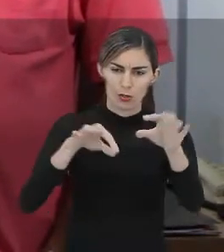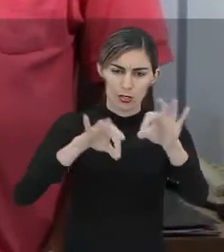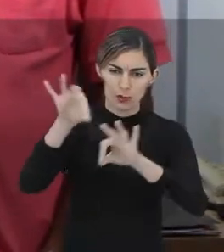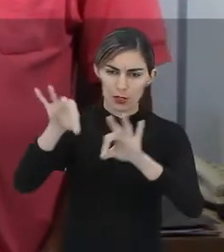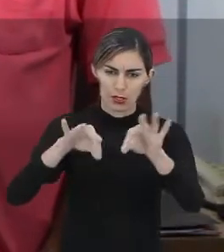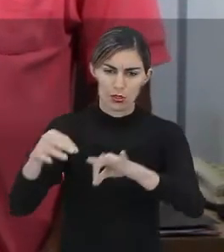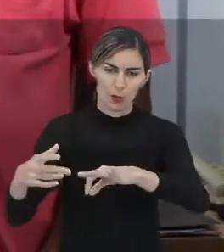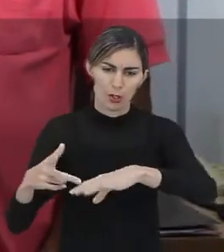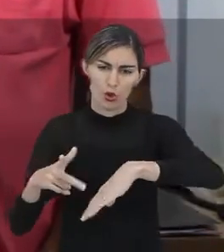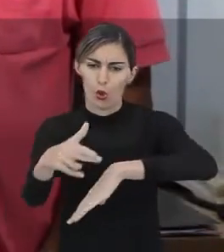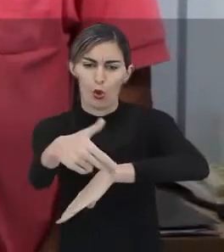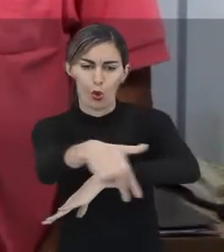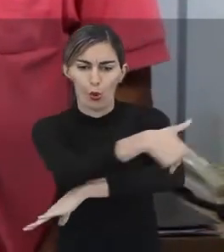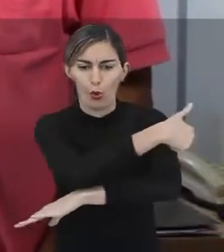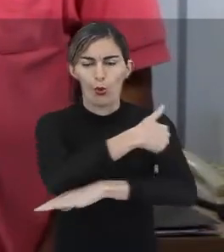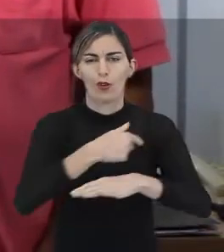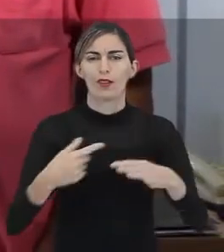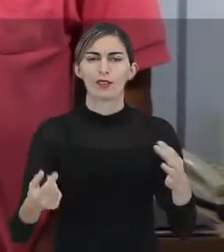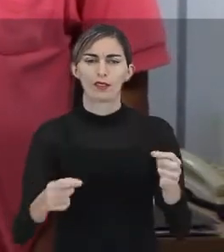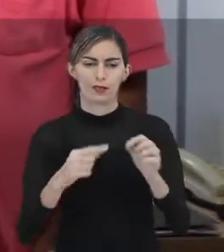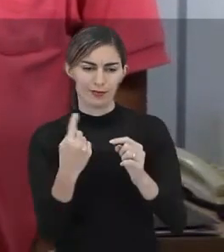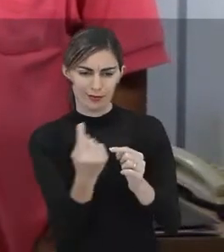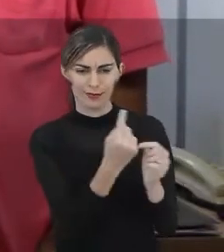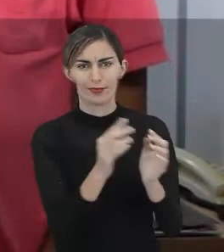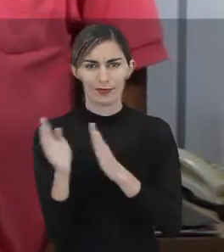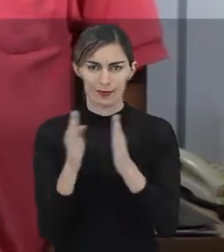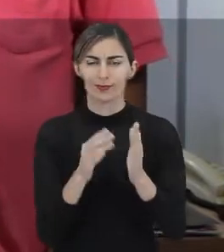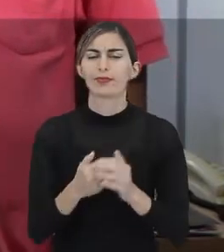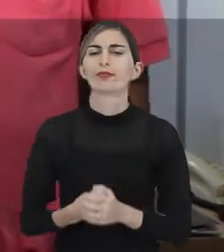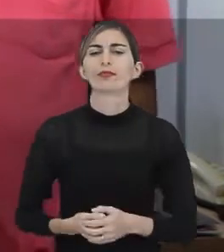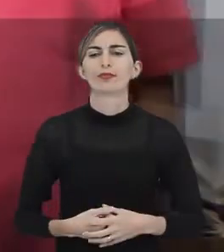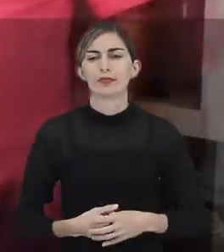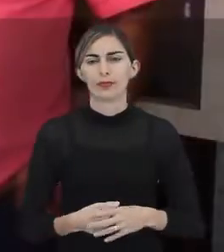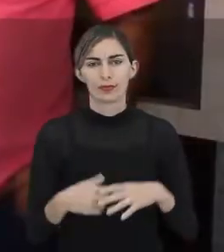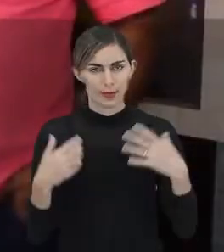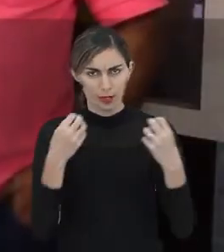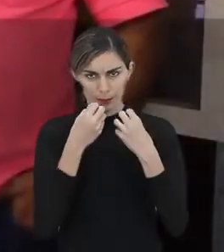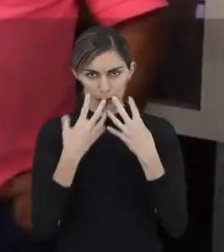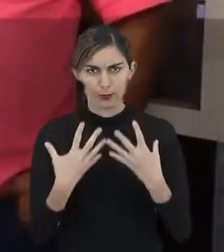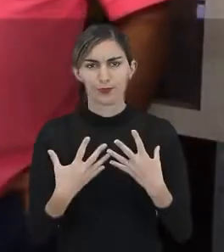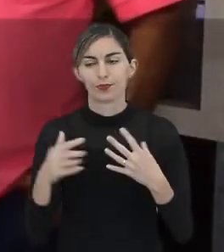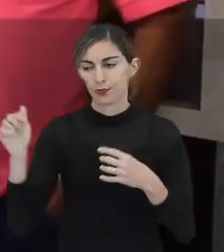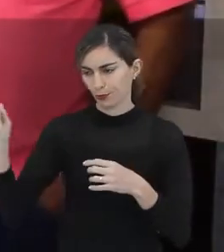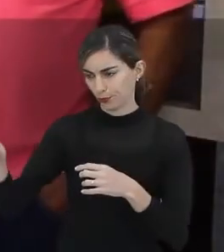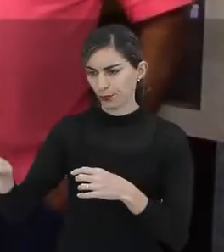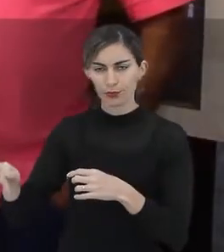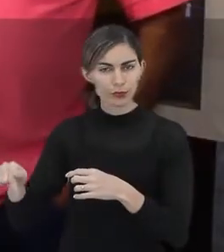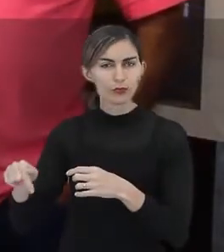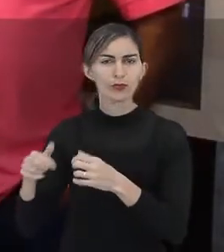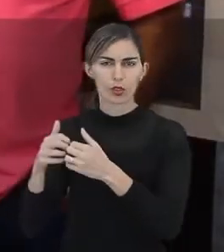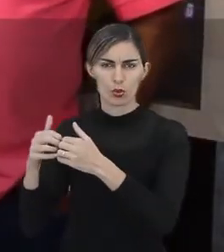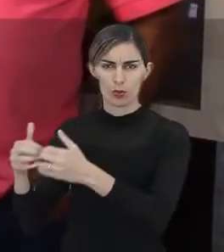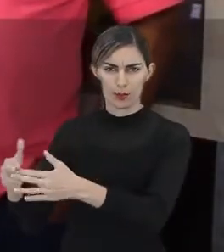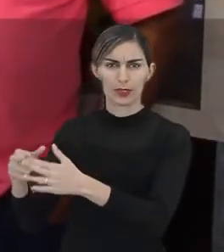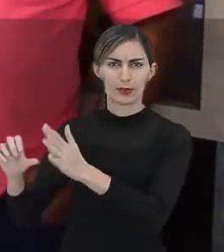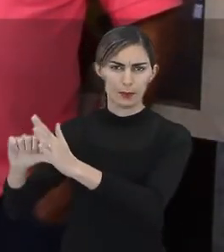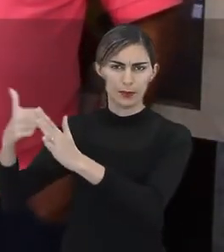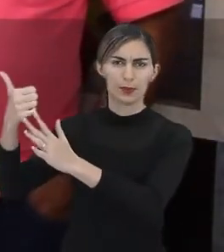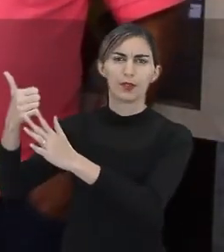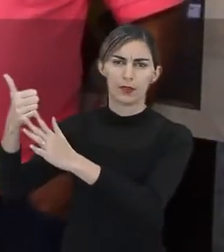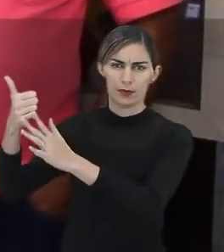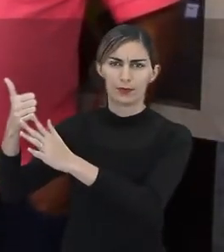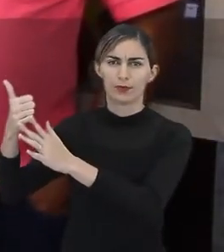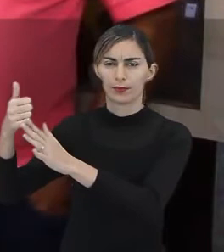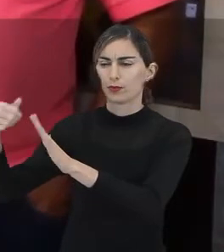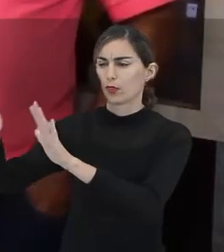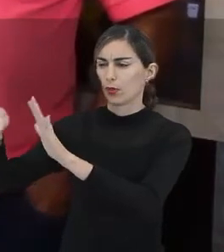o planejamento de corte e cada uma das etapas. Vamos lá? Certo, vamos lá. Bom, pessoal, aqui é onde começa o primeiro